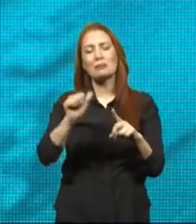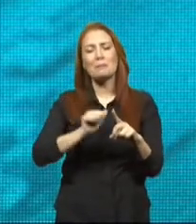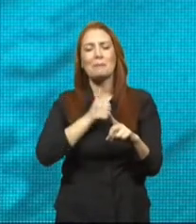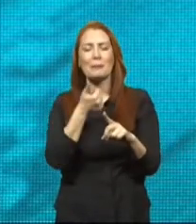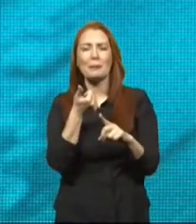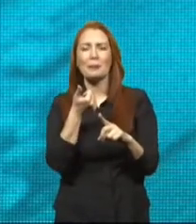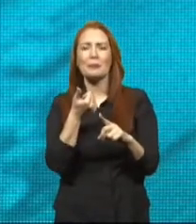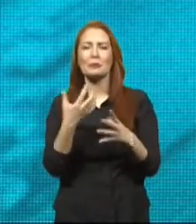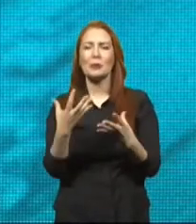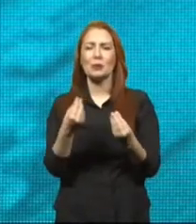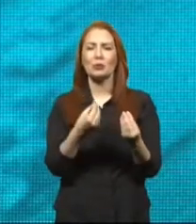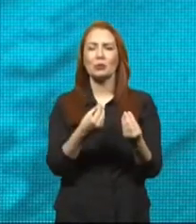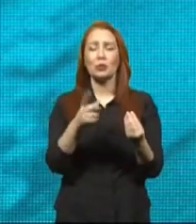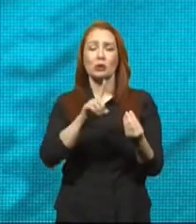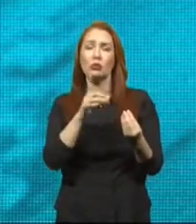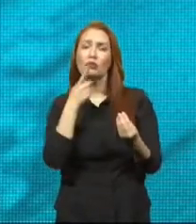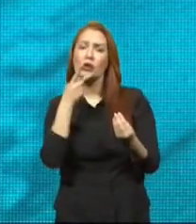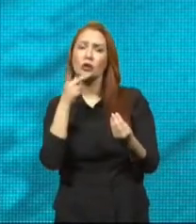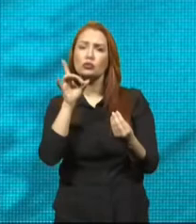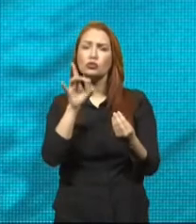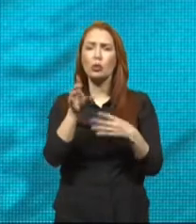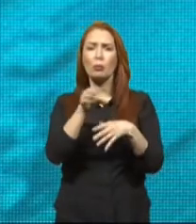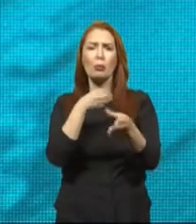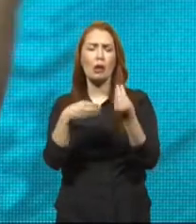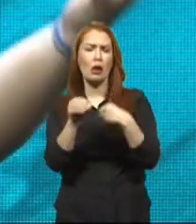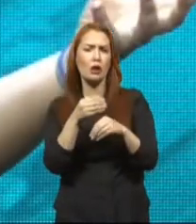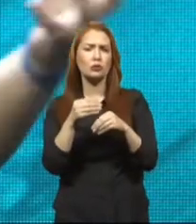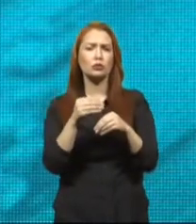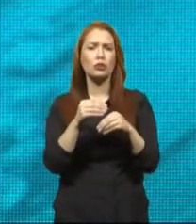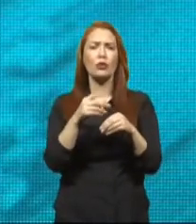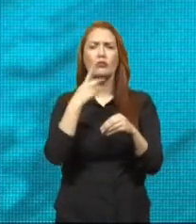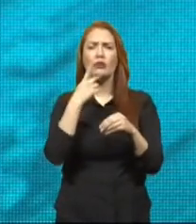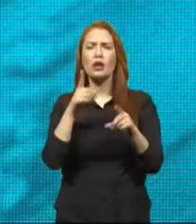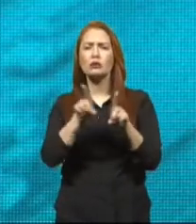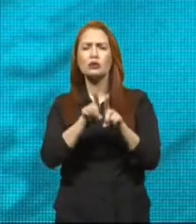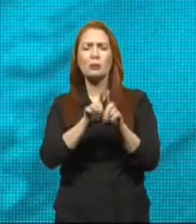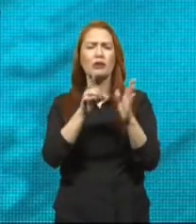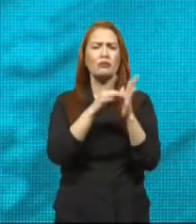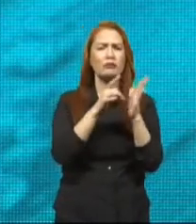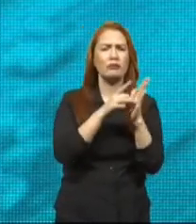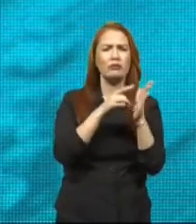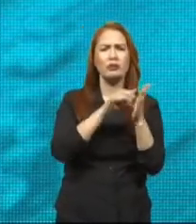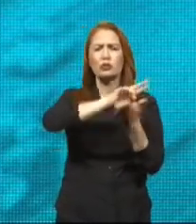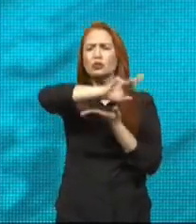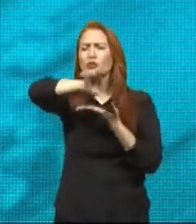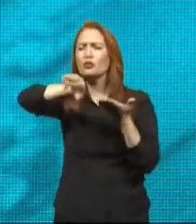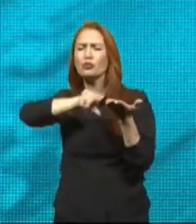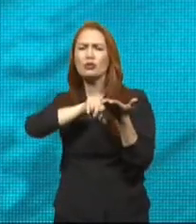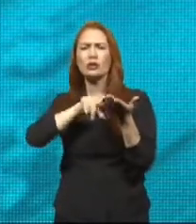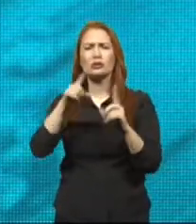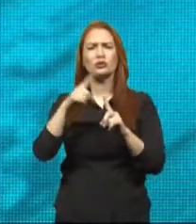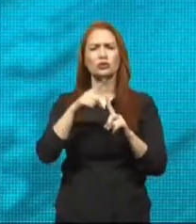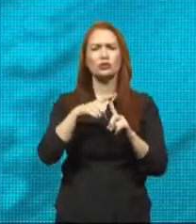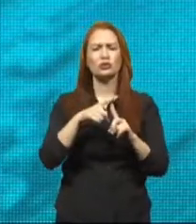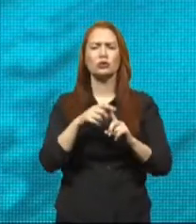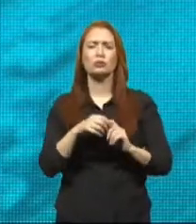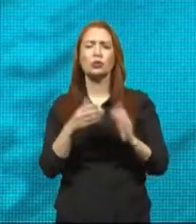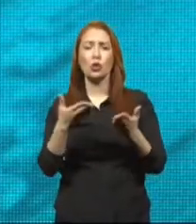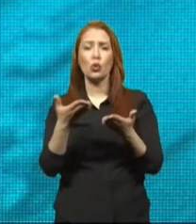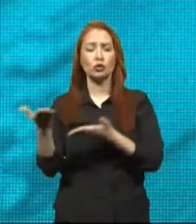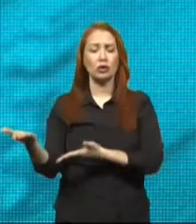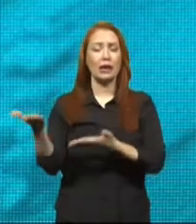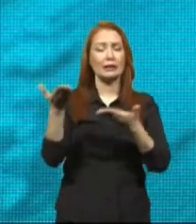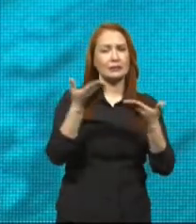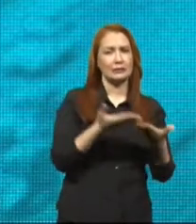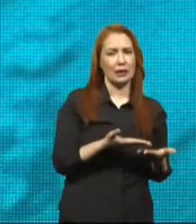resíduos plásticos, né? A gente também tem os resíduos compostáveis, tem vidro, tem vários outros resíduos que o Osmar está falando, que hoje ele recebe e bota no aterro, que